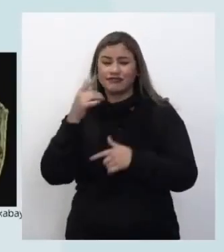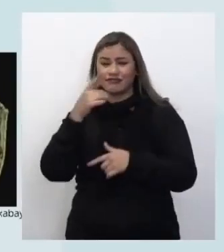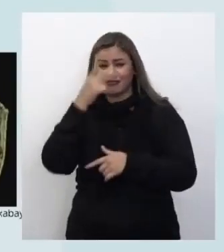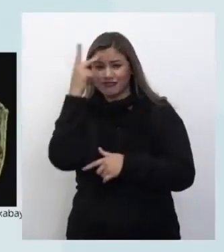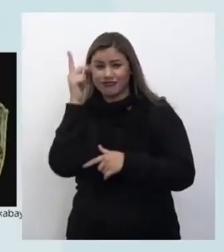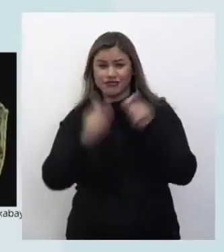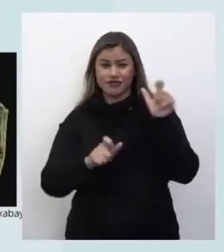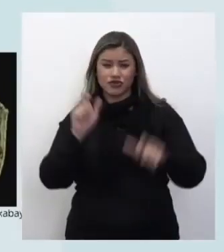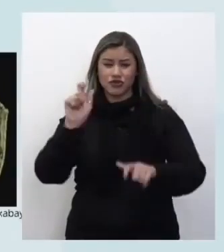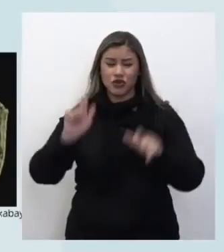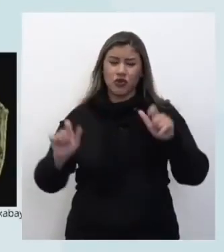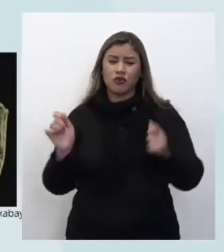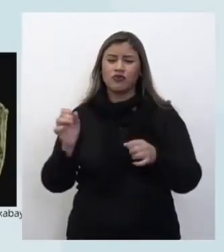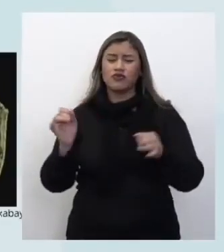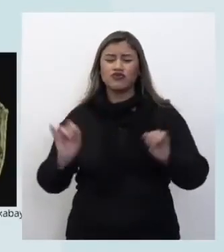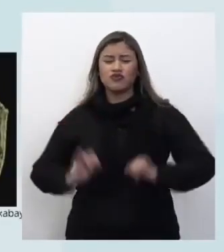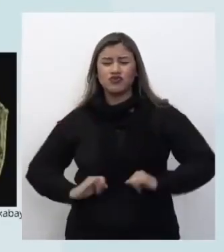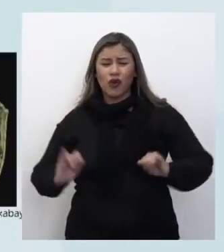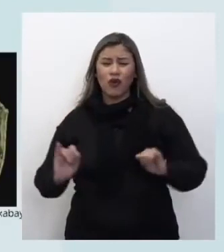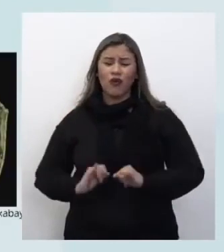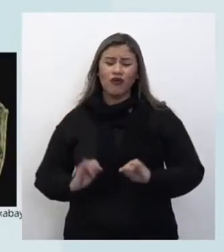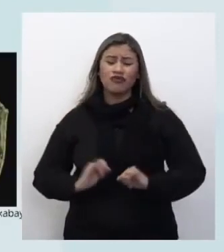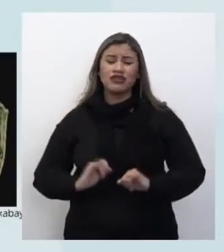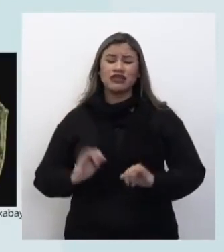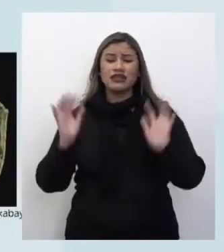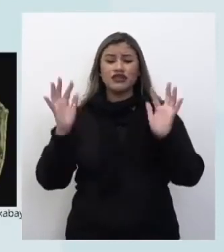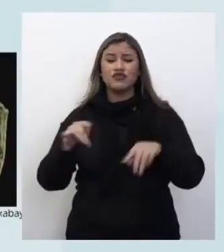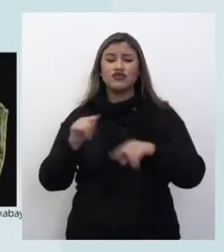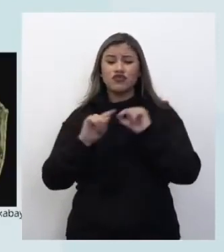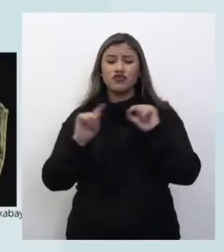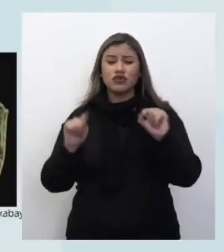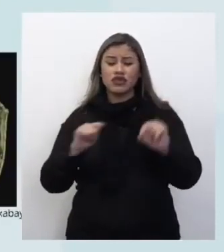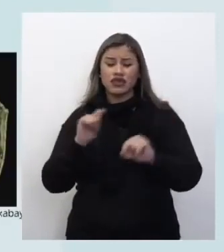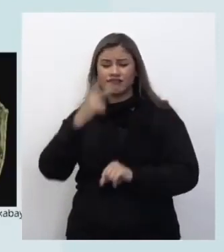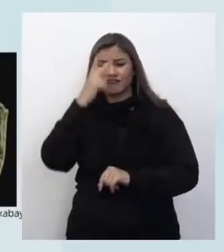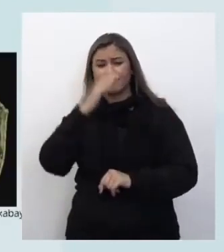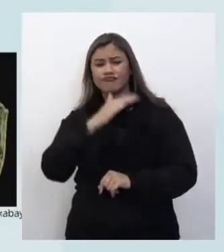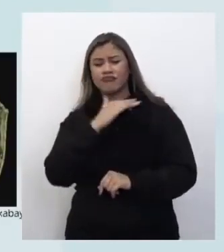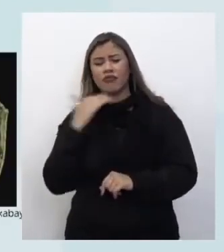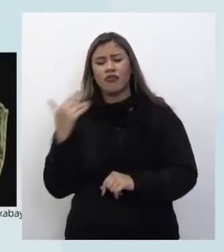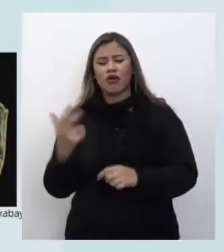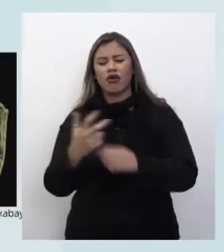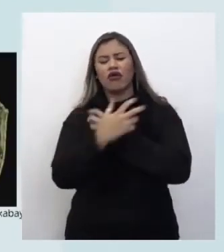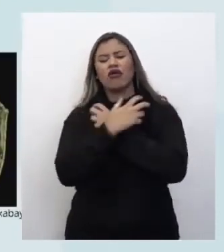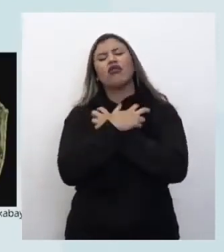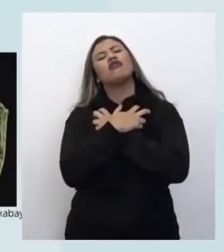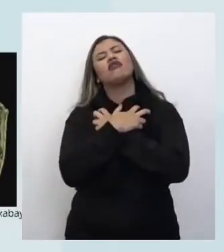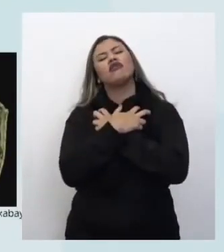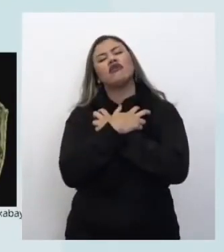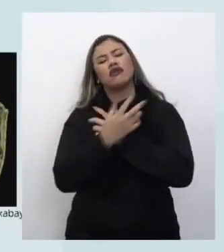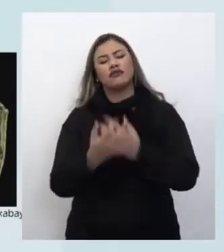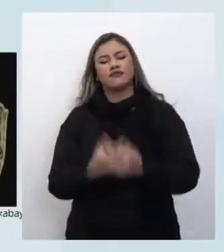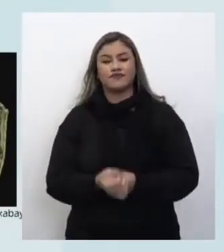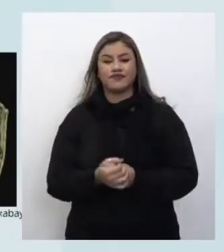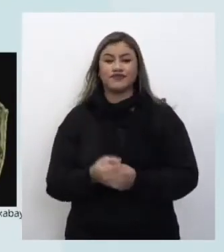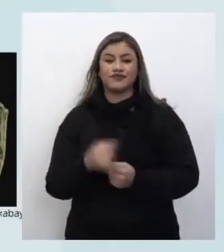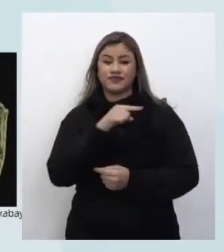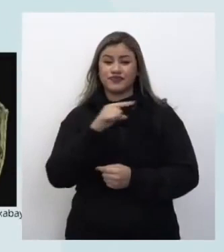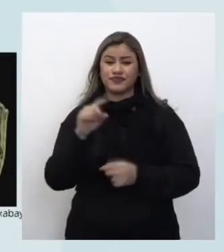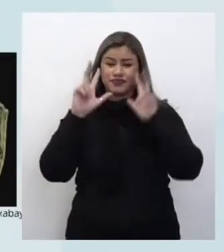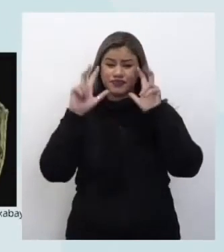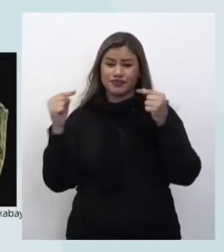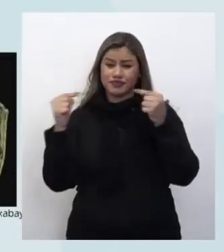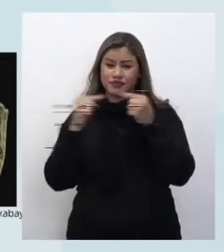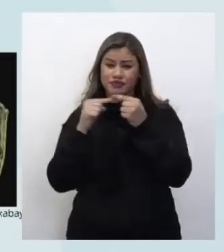termina em um final fúnebre. O que é terminar em final fúnebre? Termina em morte, Então, seus temas são de paixões humanas, com